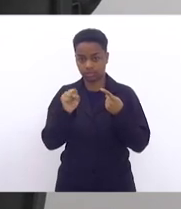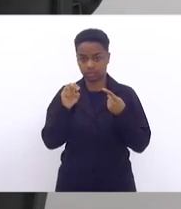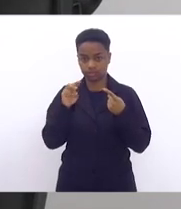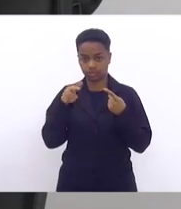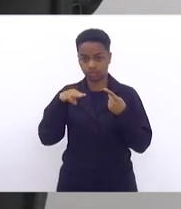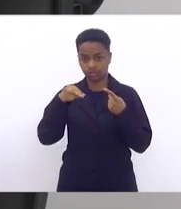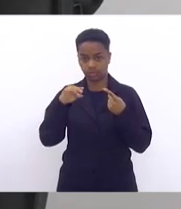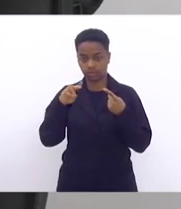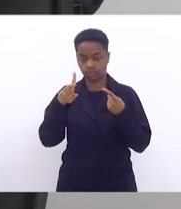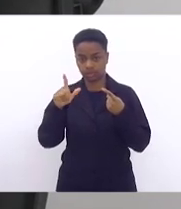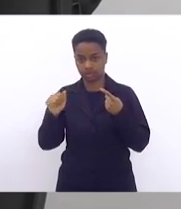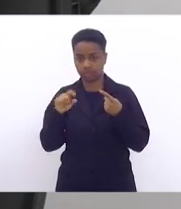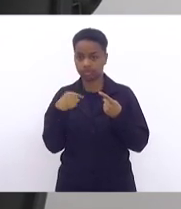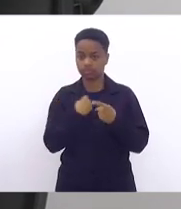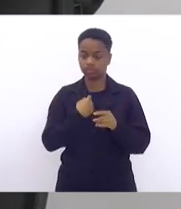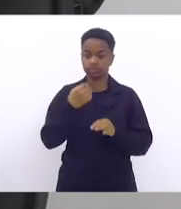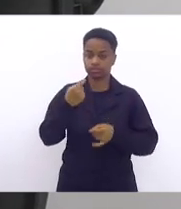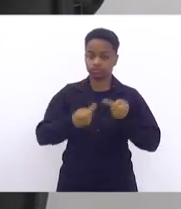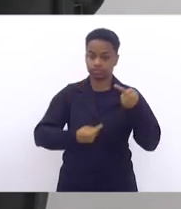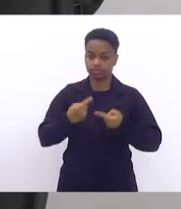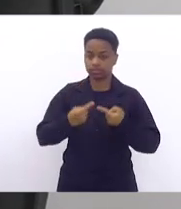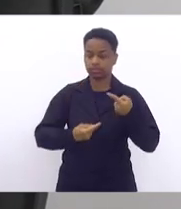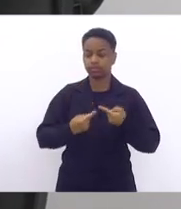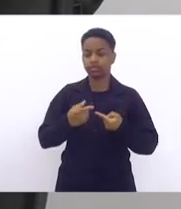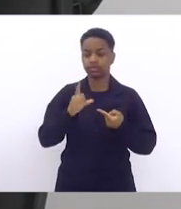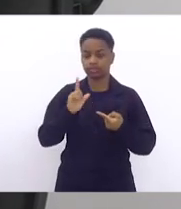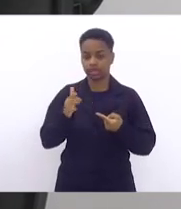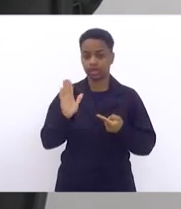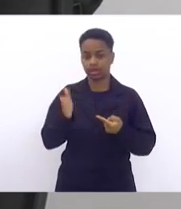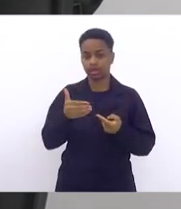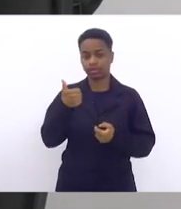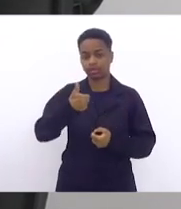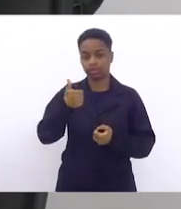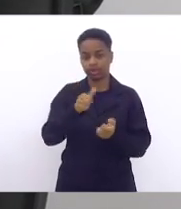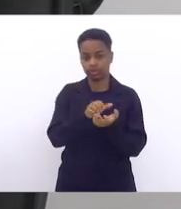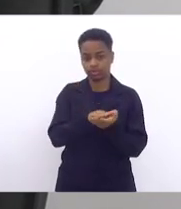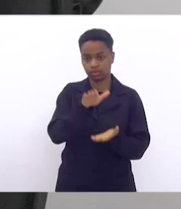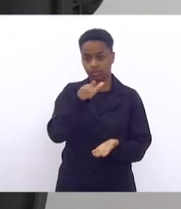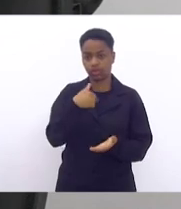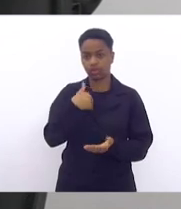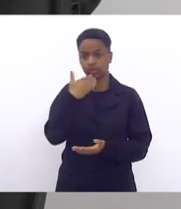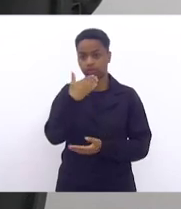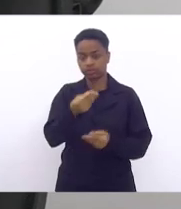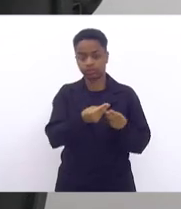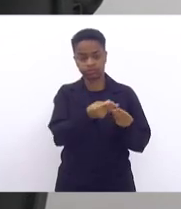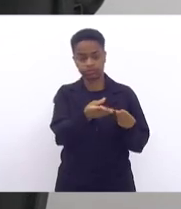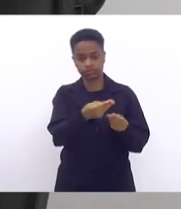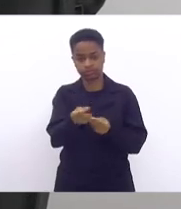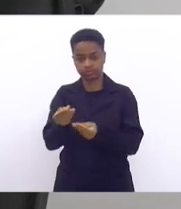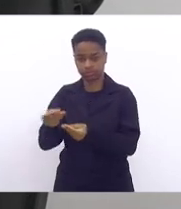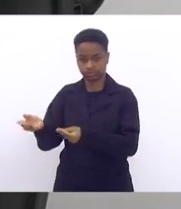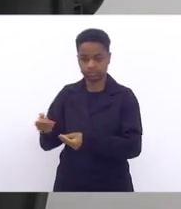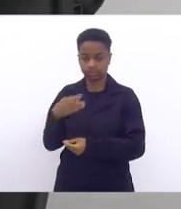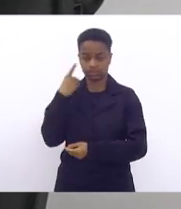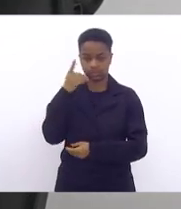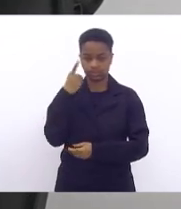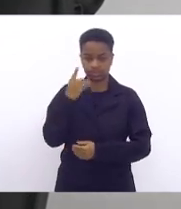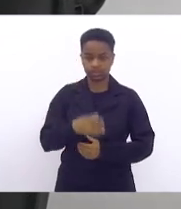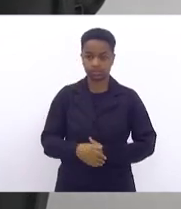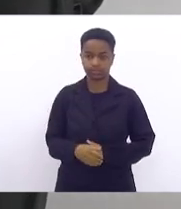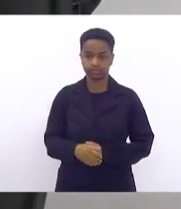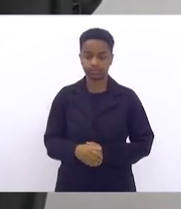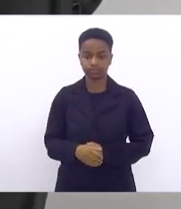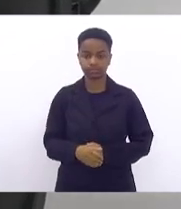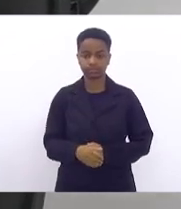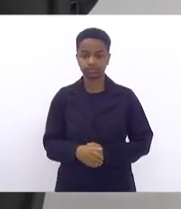deliberou aí nas últimas sessões. A gente já fez o primeiro bloco. Vou pedir a distribuição aqui para os senhores deputados das